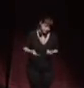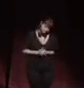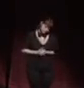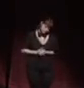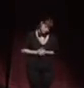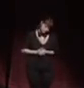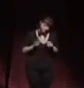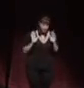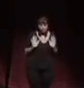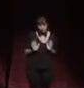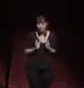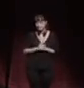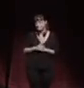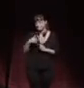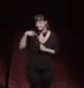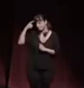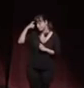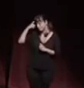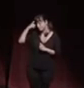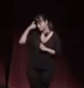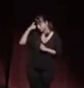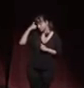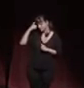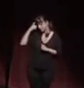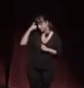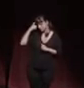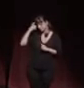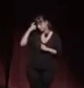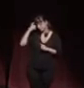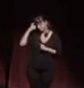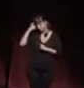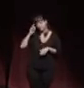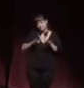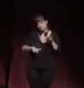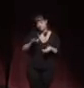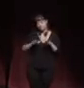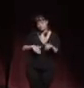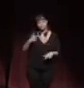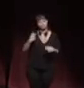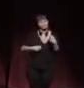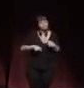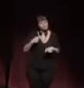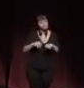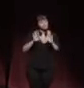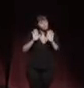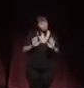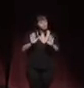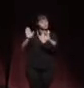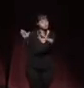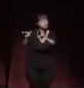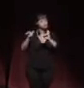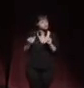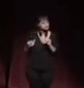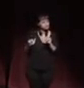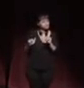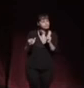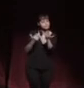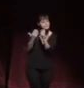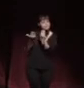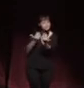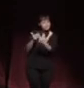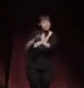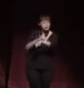talvez a gente, não sei, eu fico pensando que talvez a gente precise entrar em diálogo com eles, porque talvez